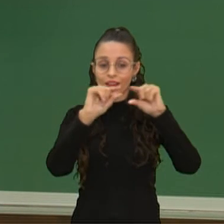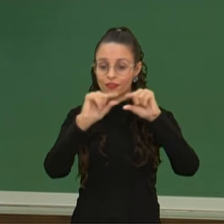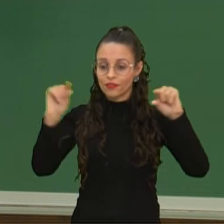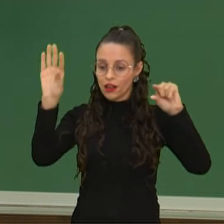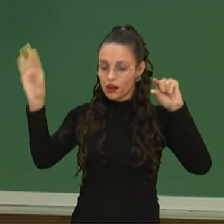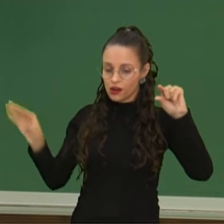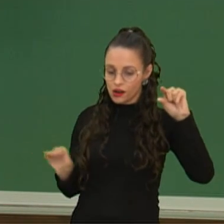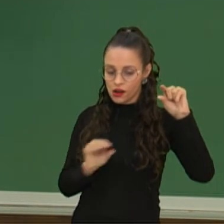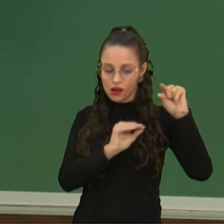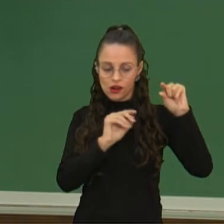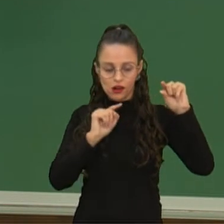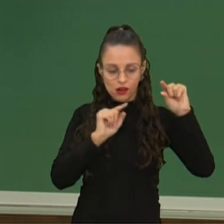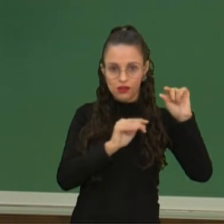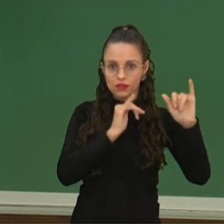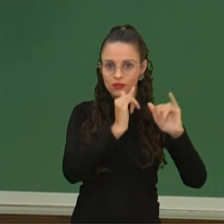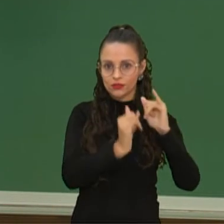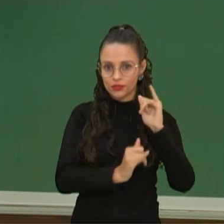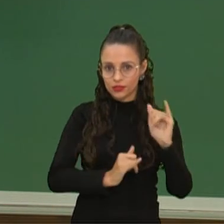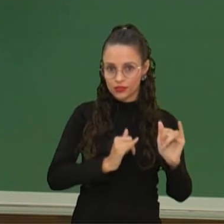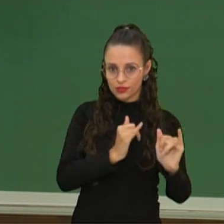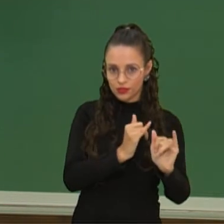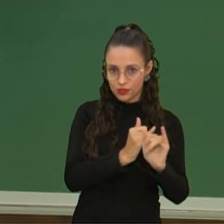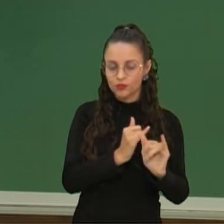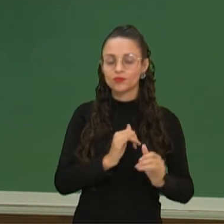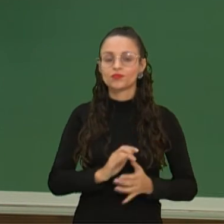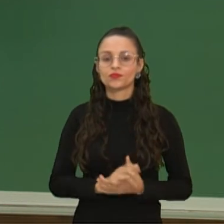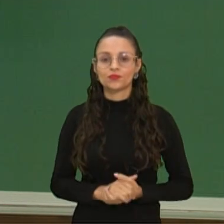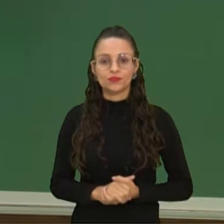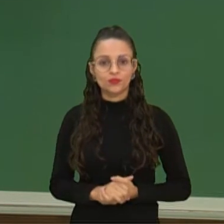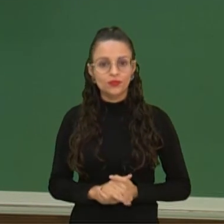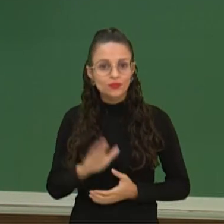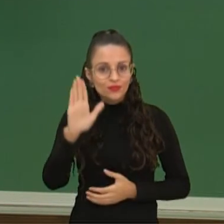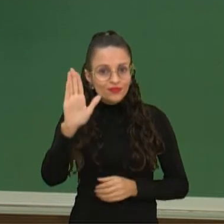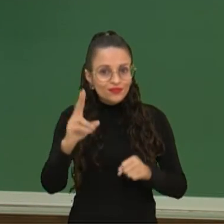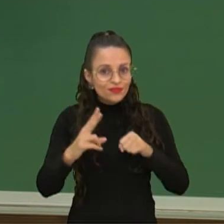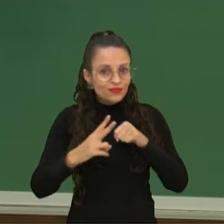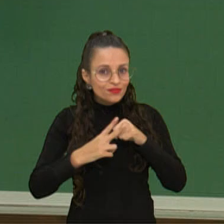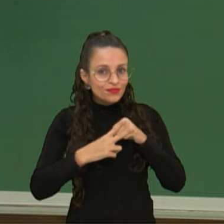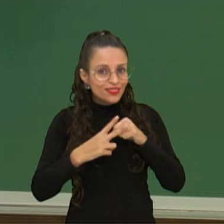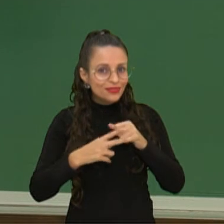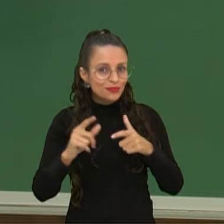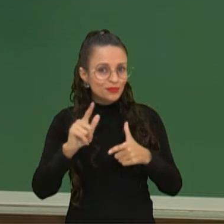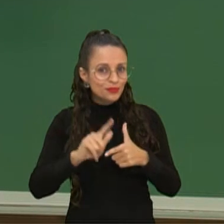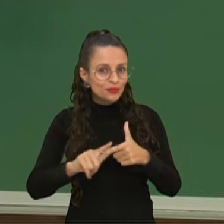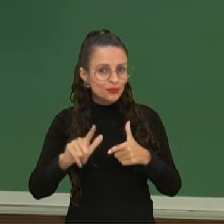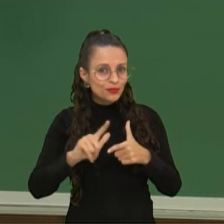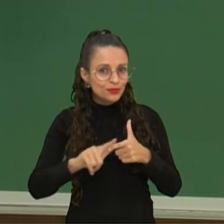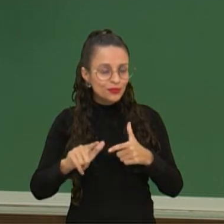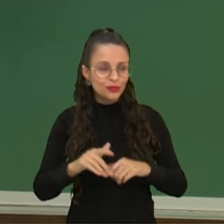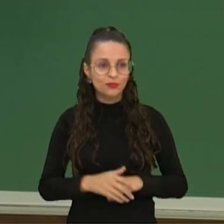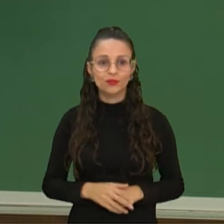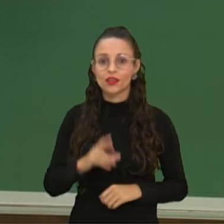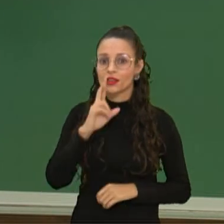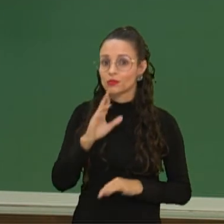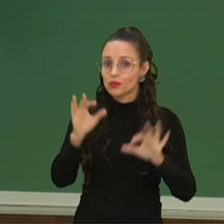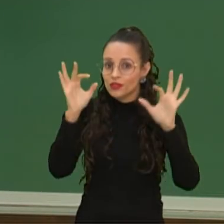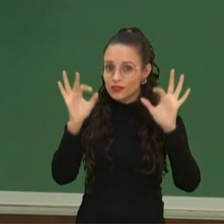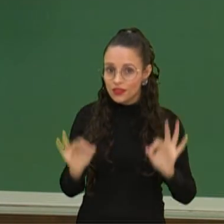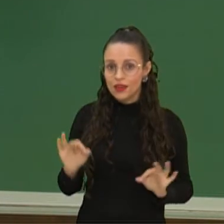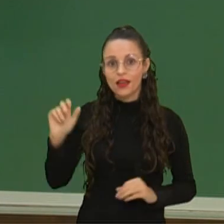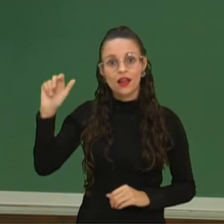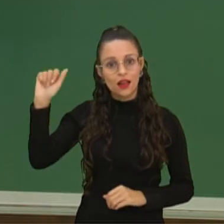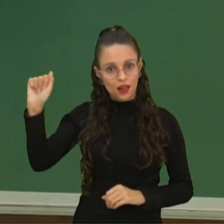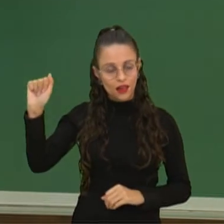Beleza. Tanto A quanto a B fez isso. O problema está no nosso verbo, né, gente? A resposta certa da número 1 é a letra